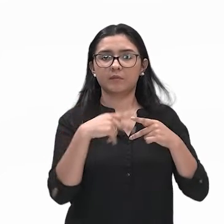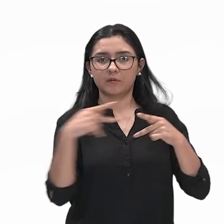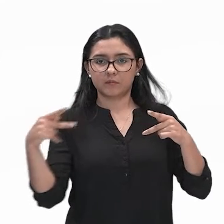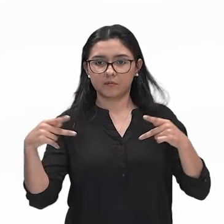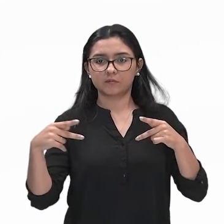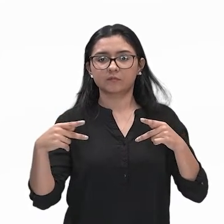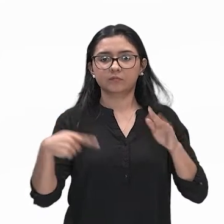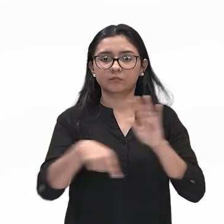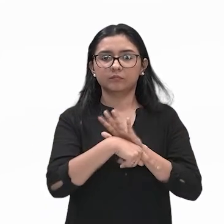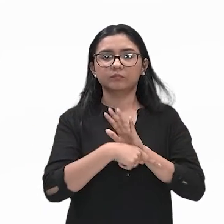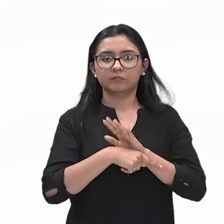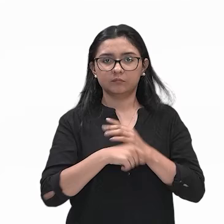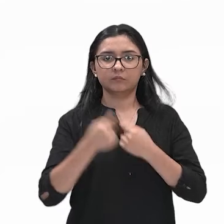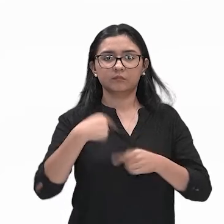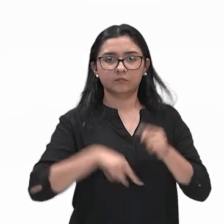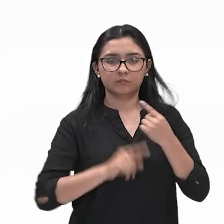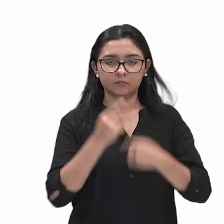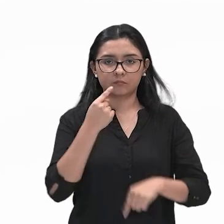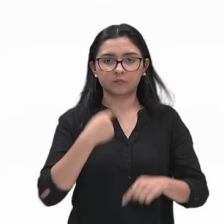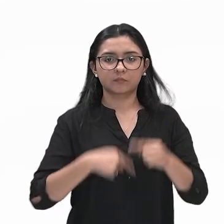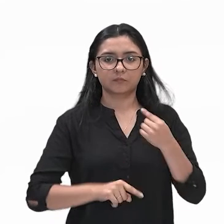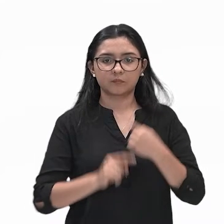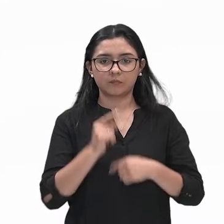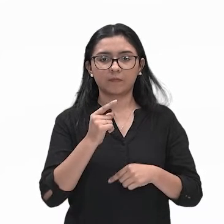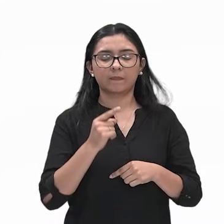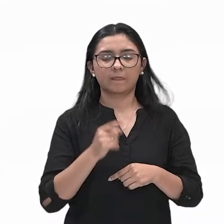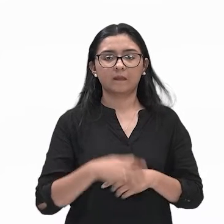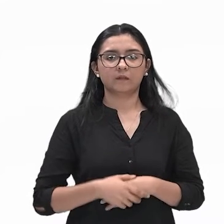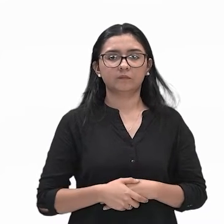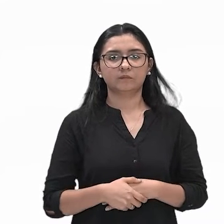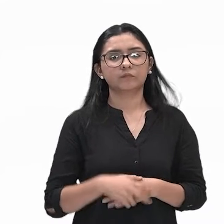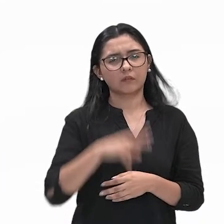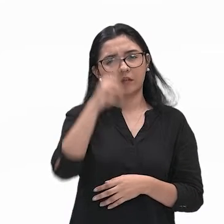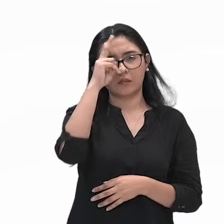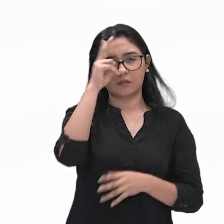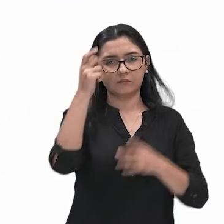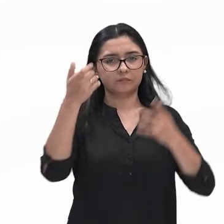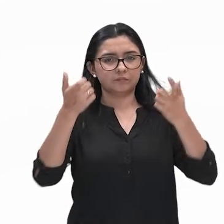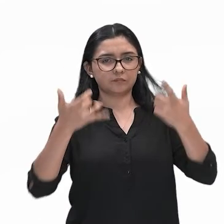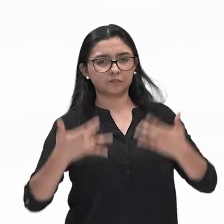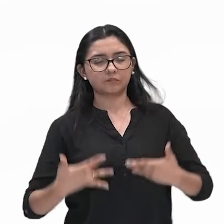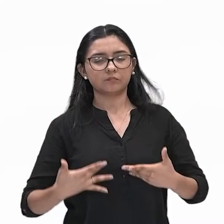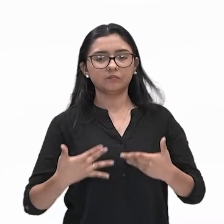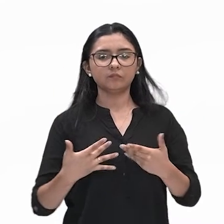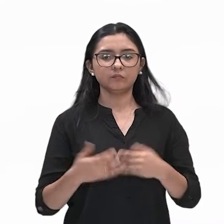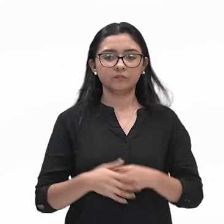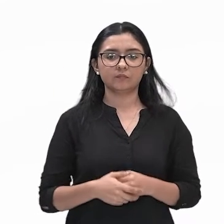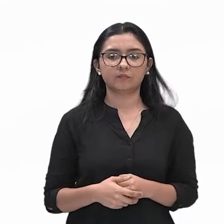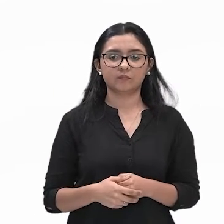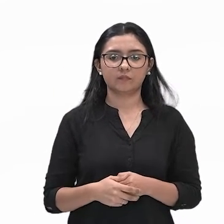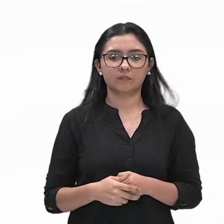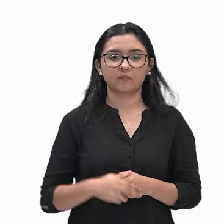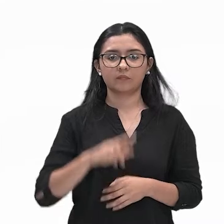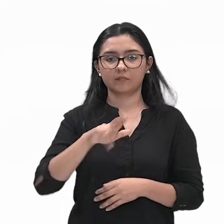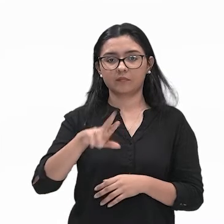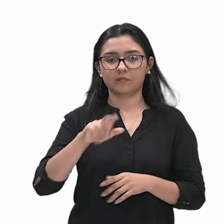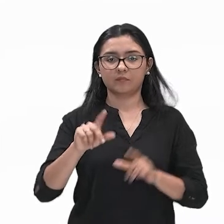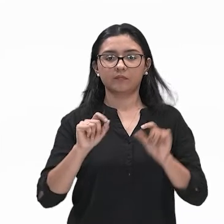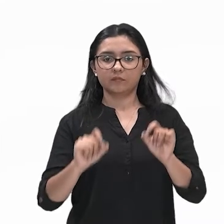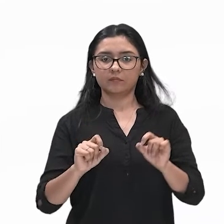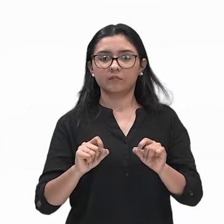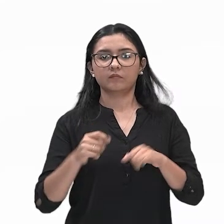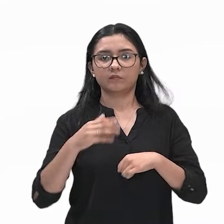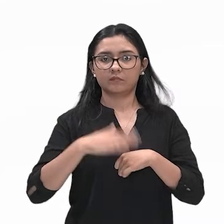sintetizada pelo nosso organismo, ou seja, ela é não essencial, estão lembradas? Sintetizada, então ela é não essencial para o nosso